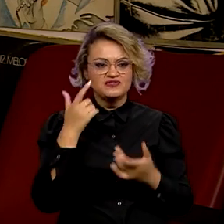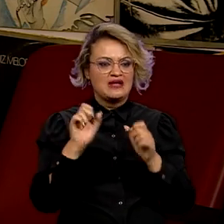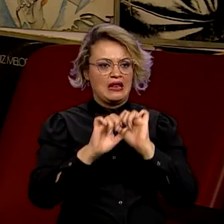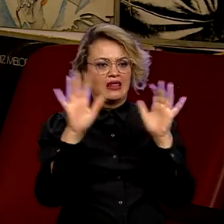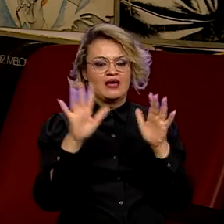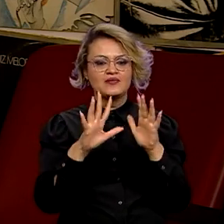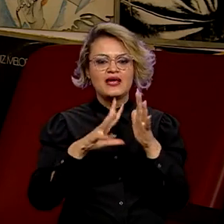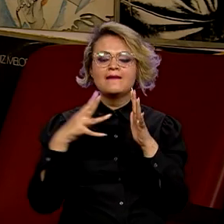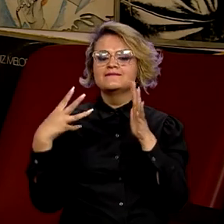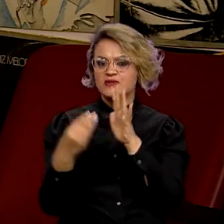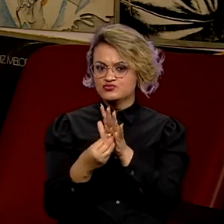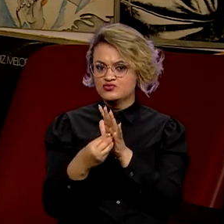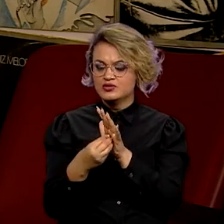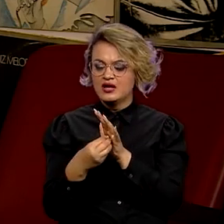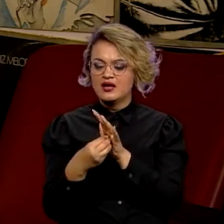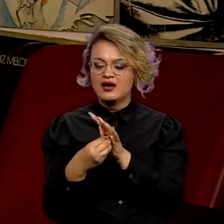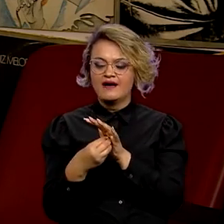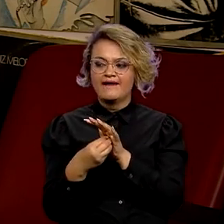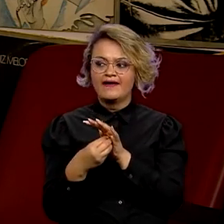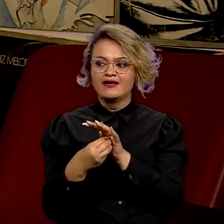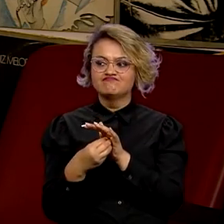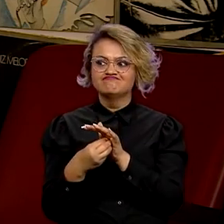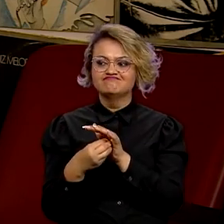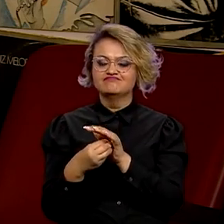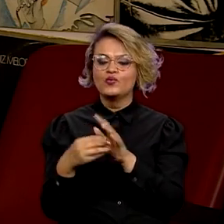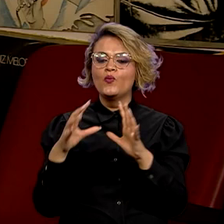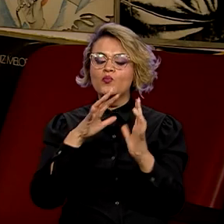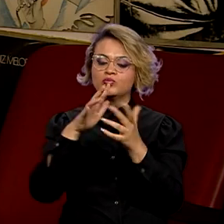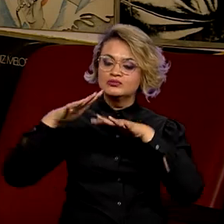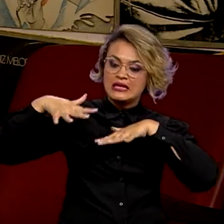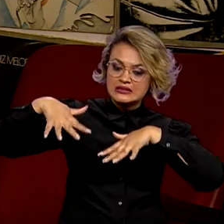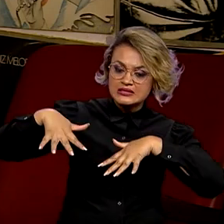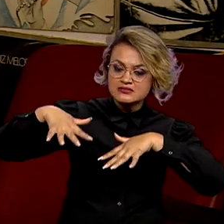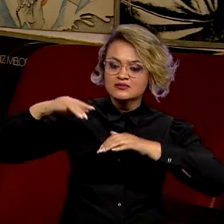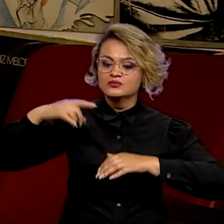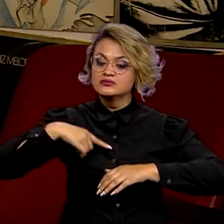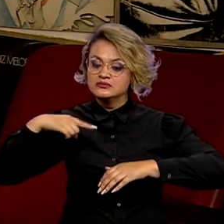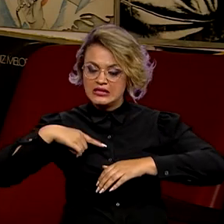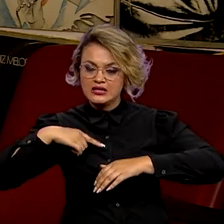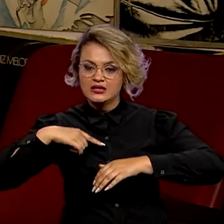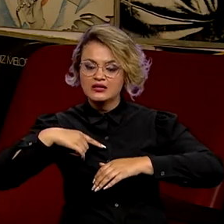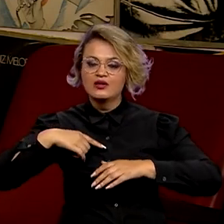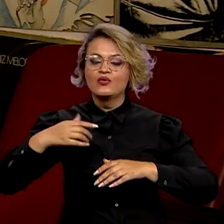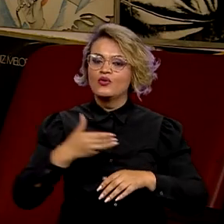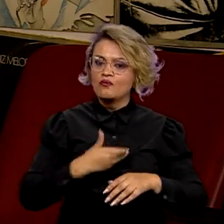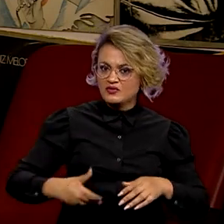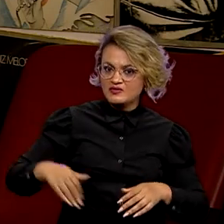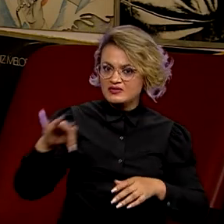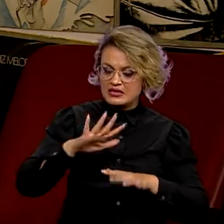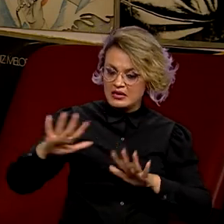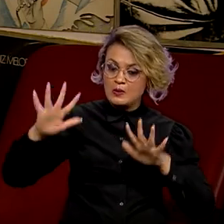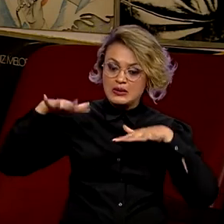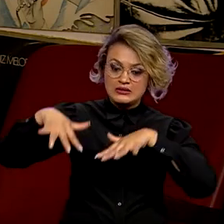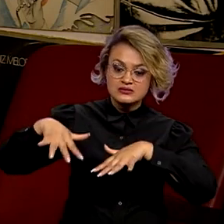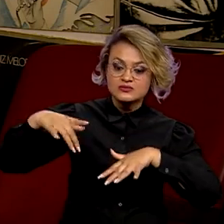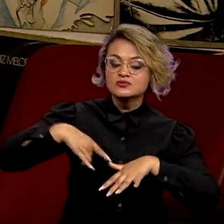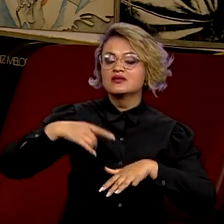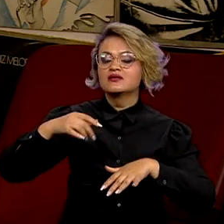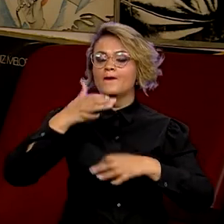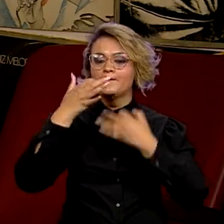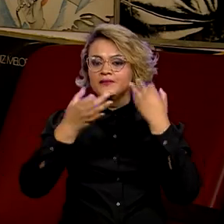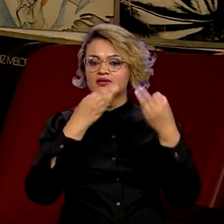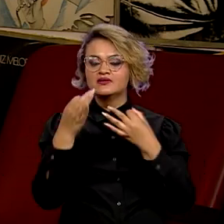que a Amazônia voltou a ter a atenção do mundo, voltou a ter a atenção do governo federal. Como a senhora avalia